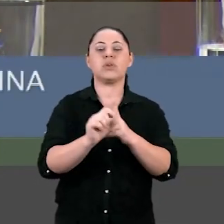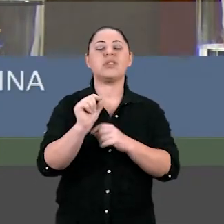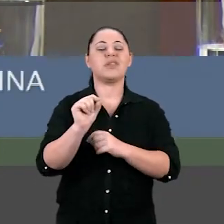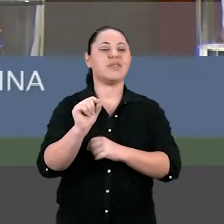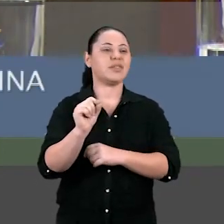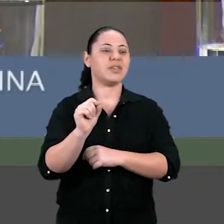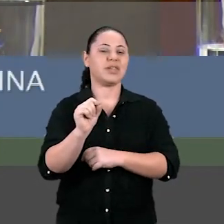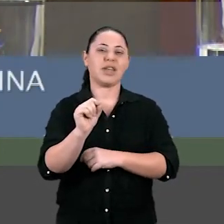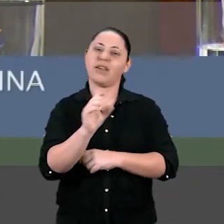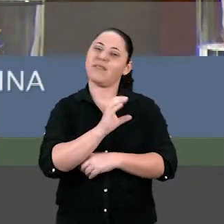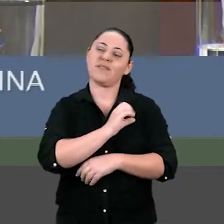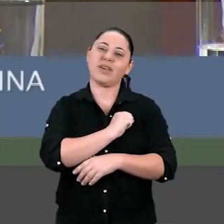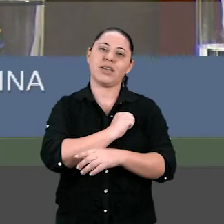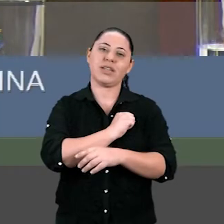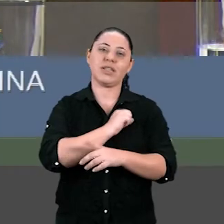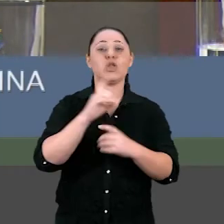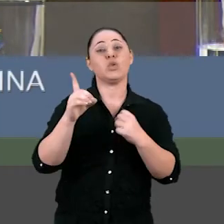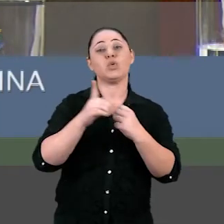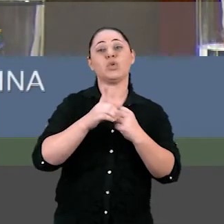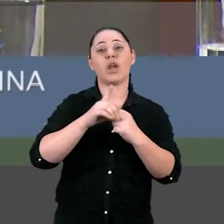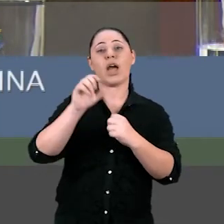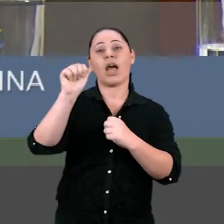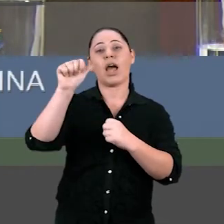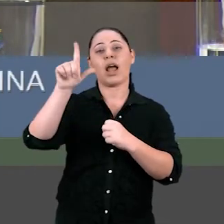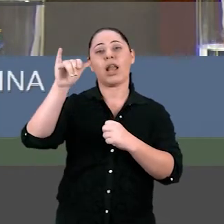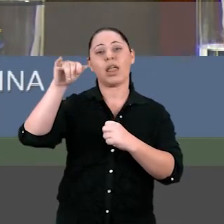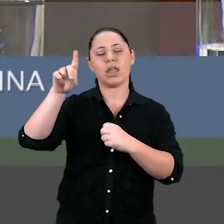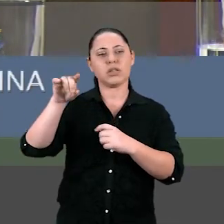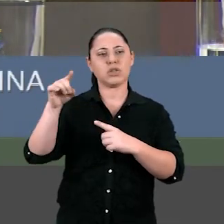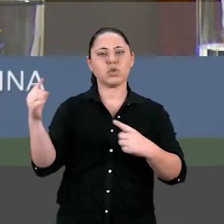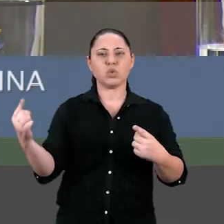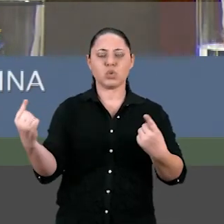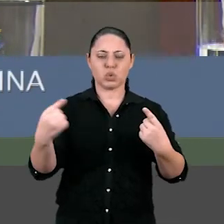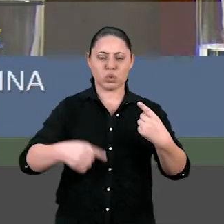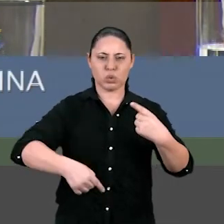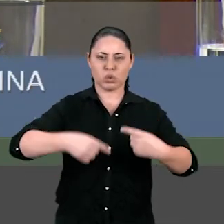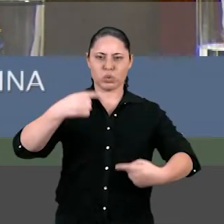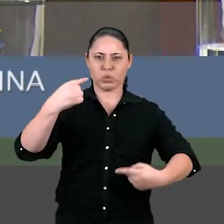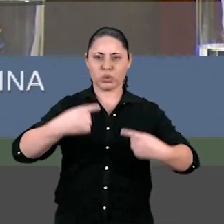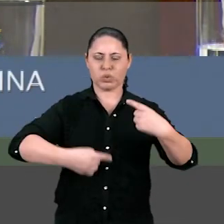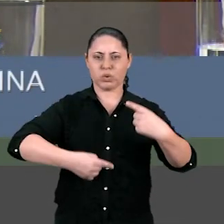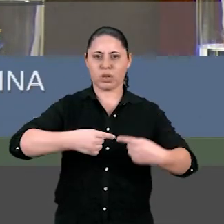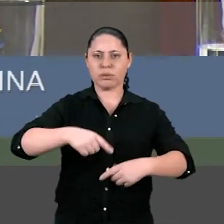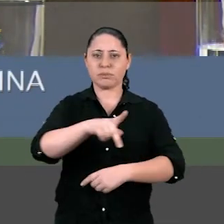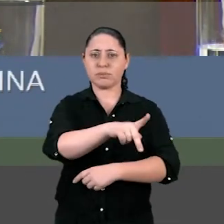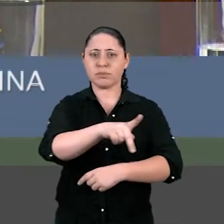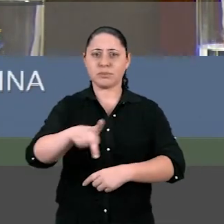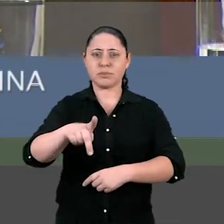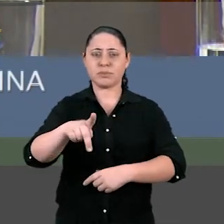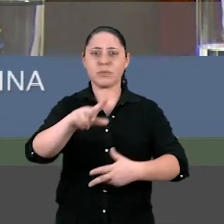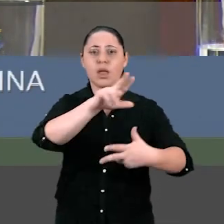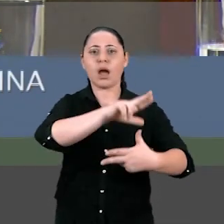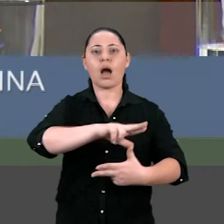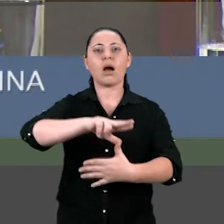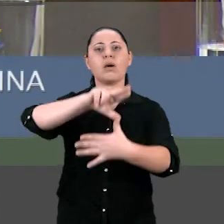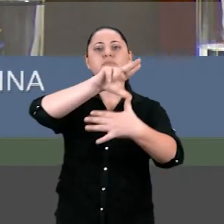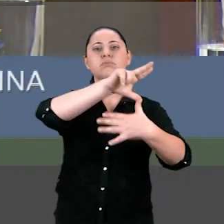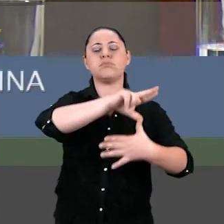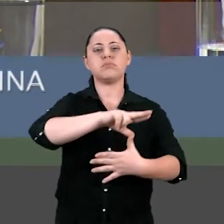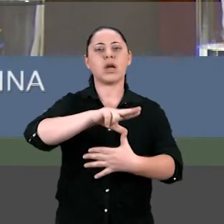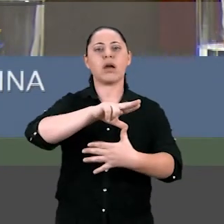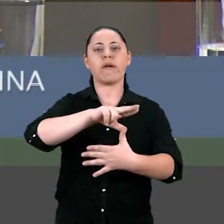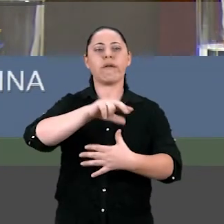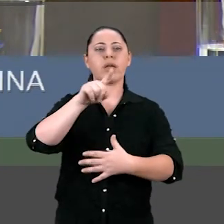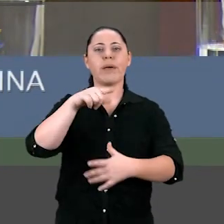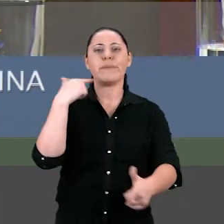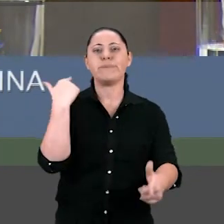E a querida doutora Aline nos traz a discussão sobre o presidencialismo na América